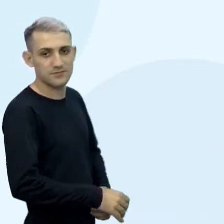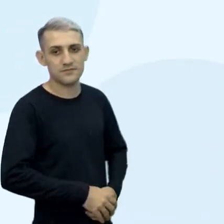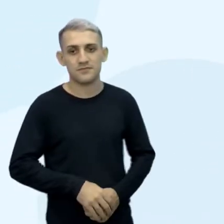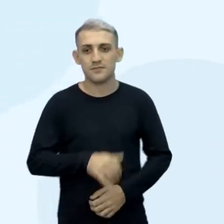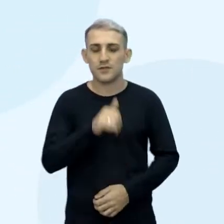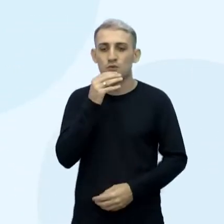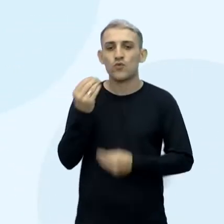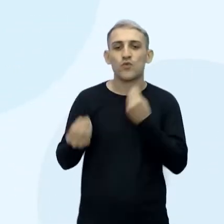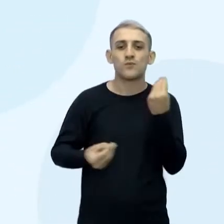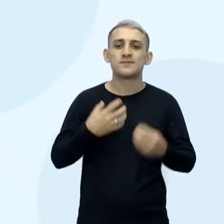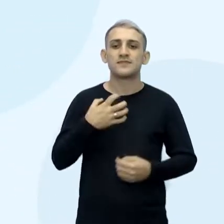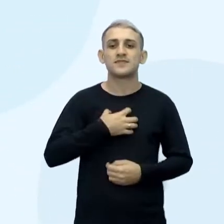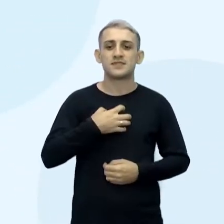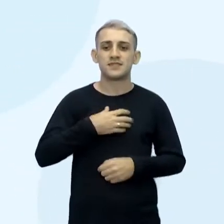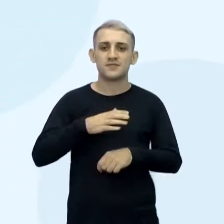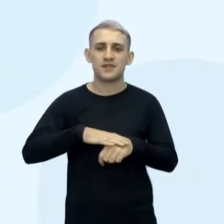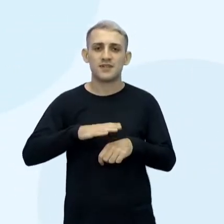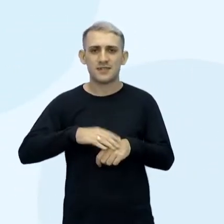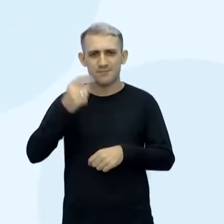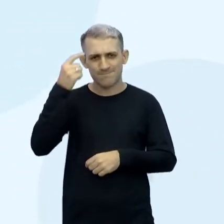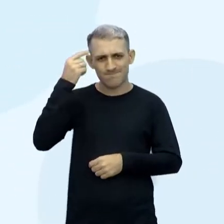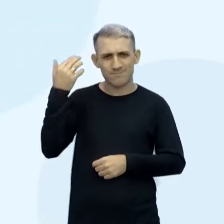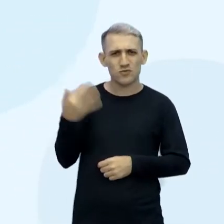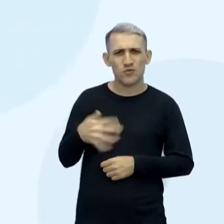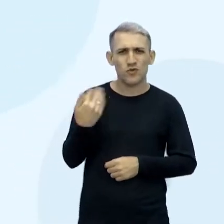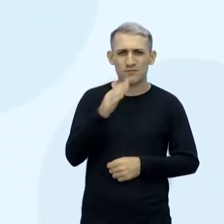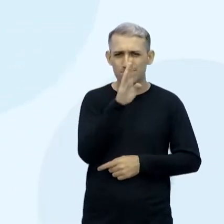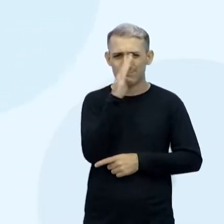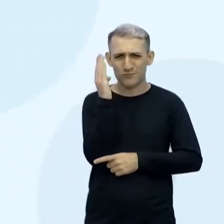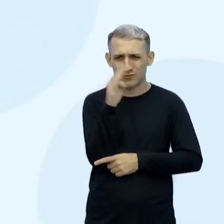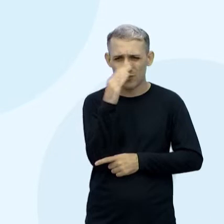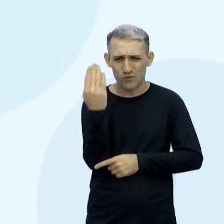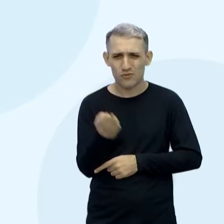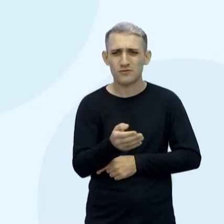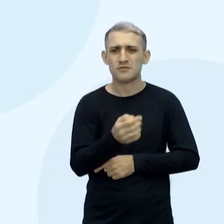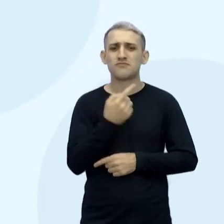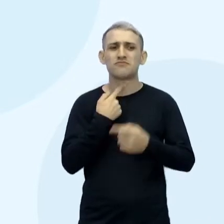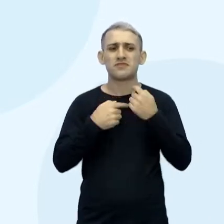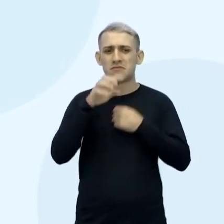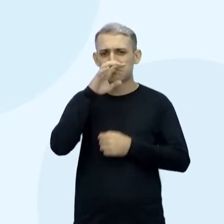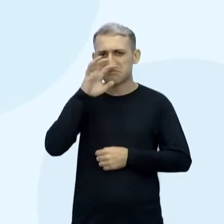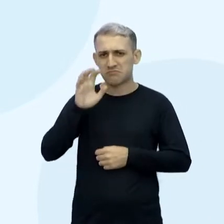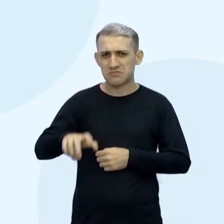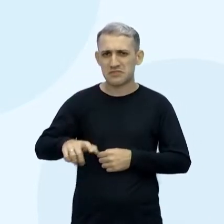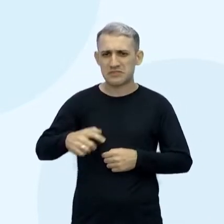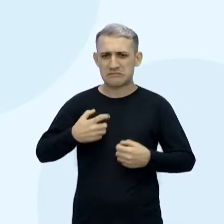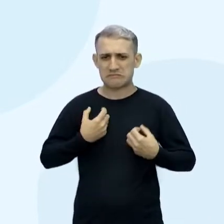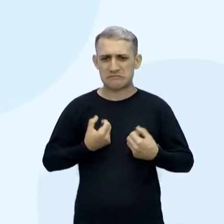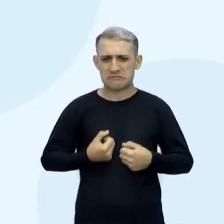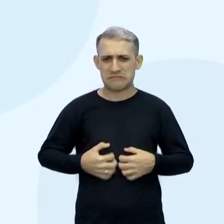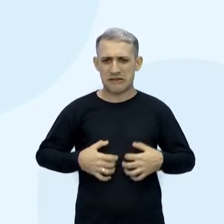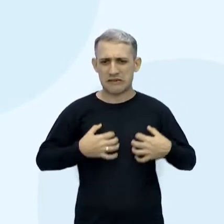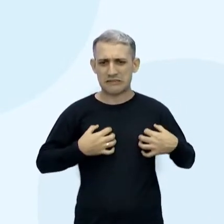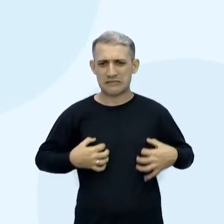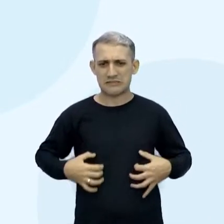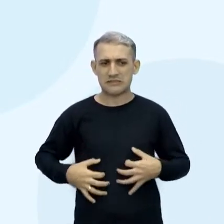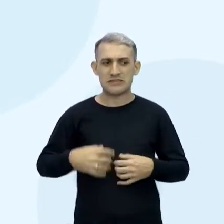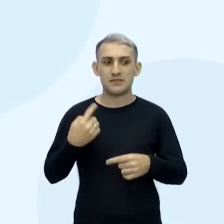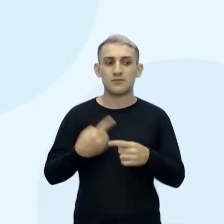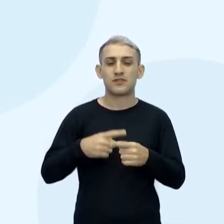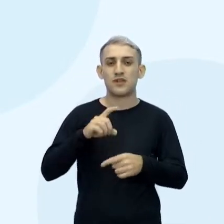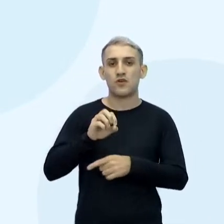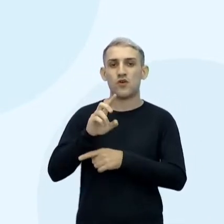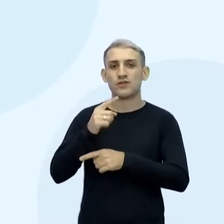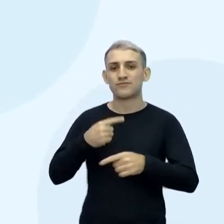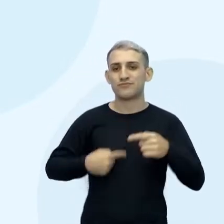outra rapidamente? Dores de cabeça, tontura, enjoo, formigamento, né? Porque o oxigênio não